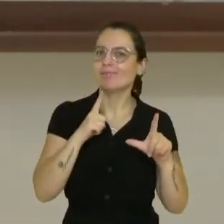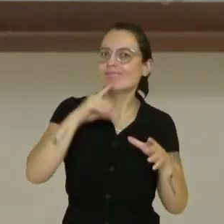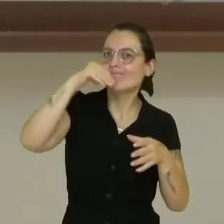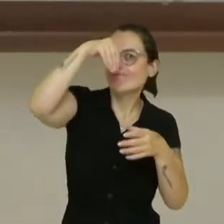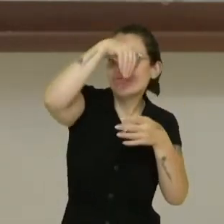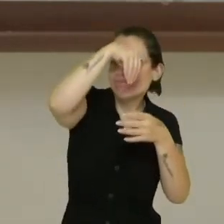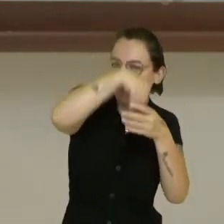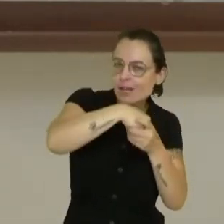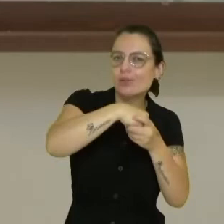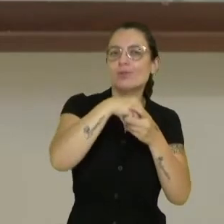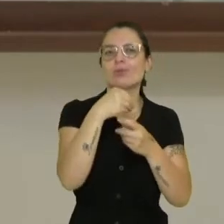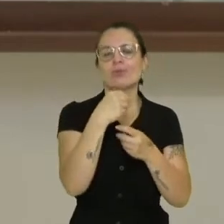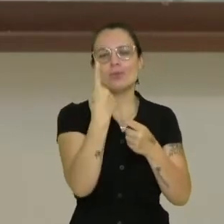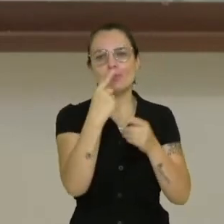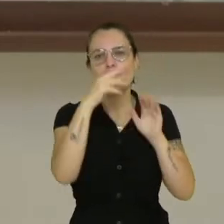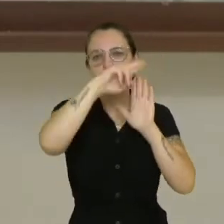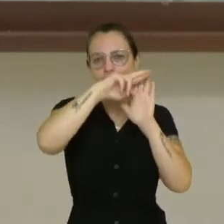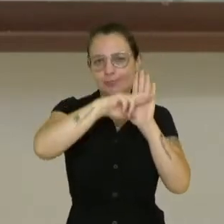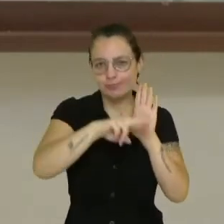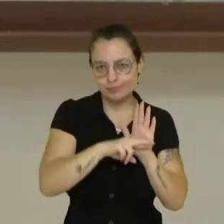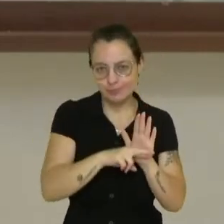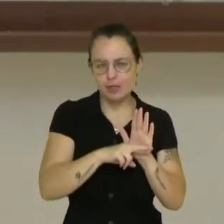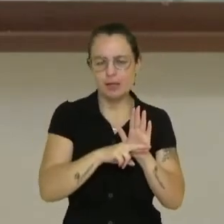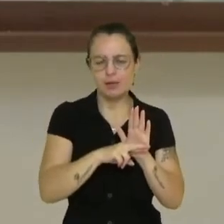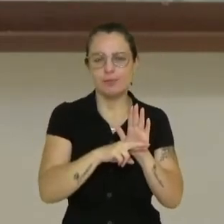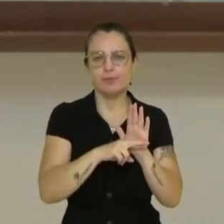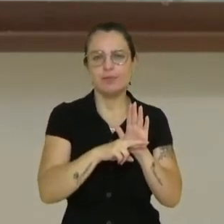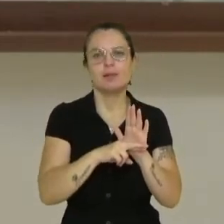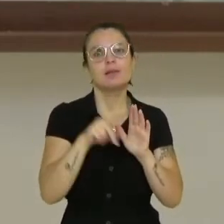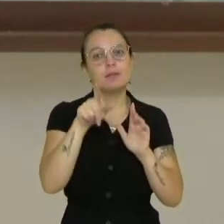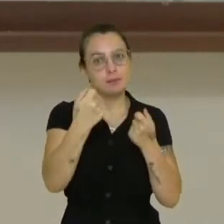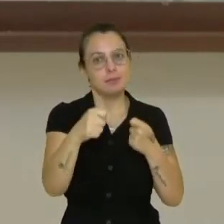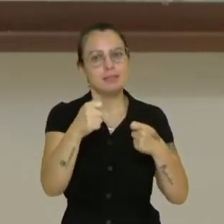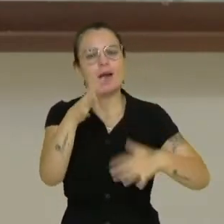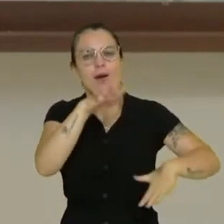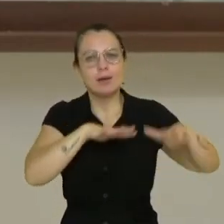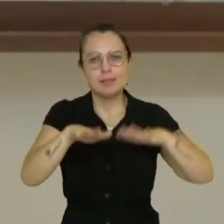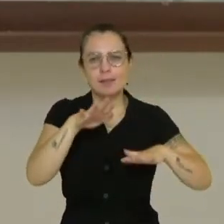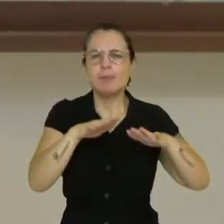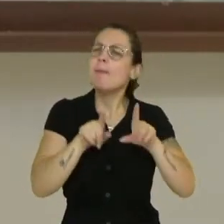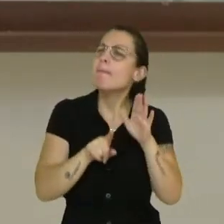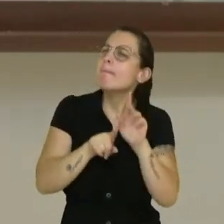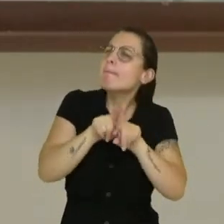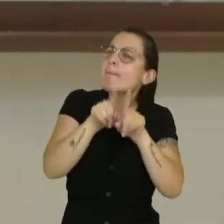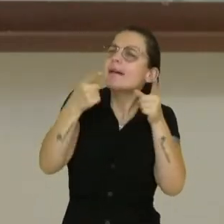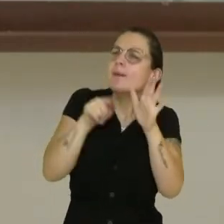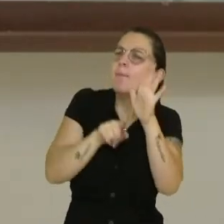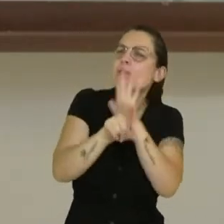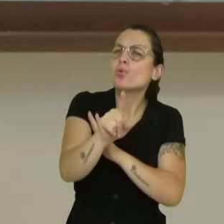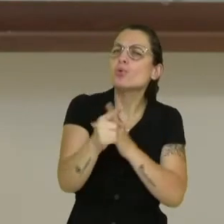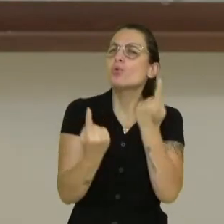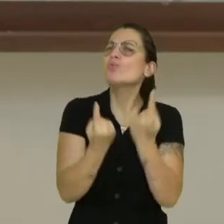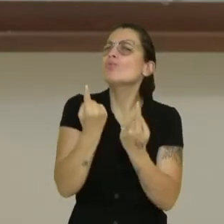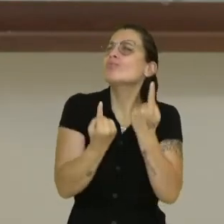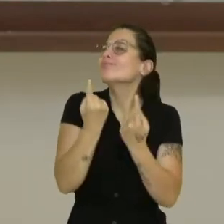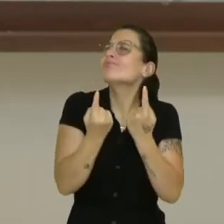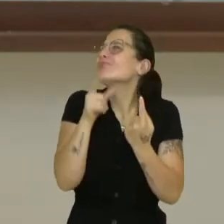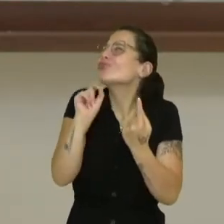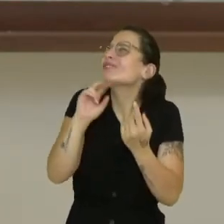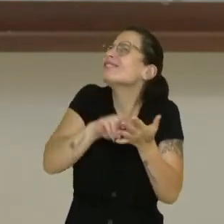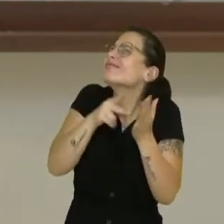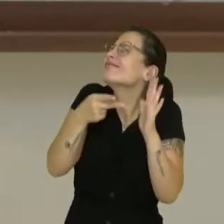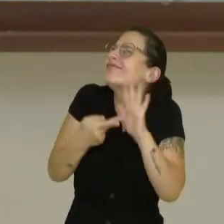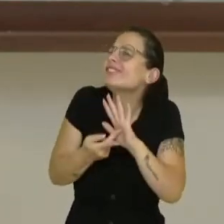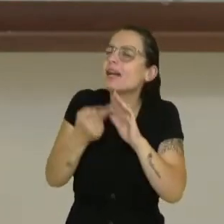música. Mas o que é a música? Se eu posso desconstruir toda essa ideia de escala musical, por exemplo. A